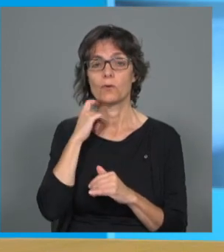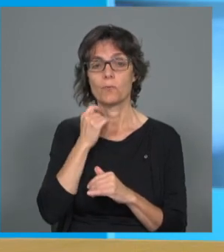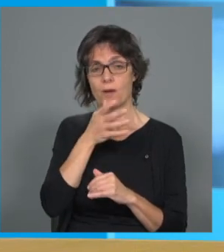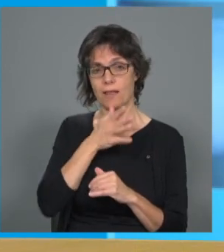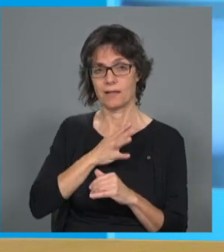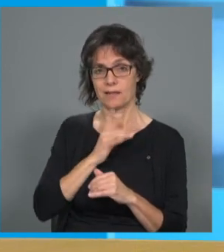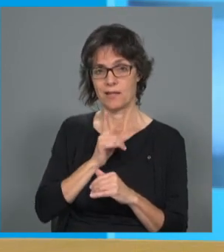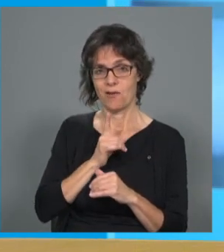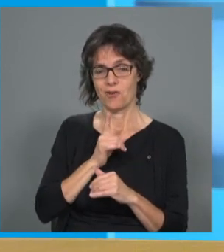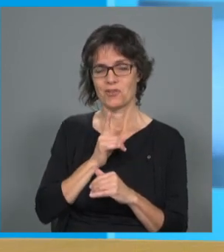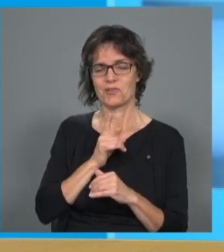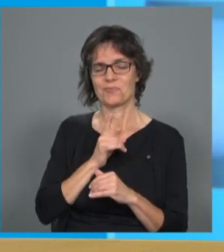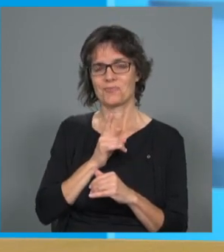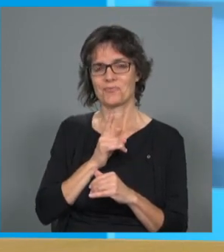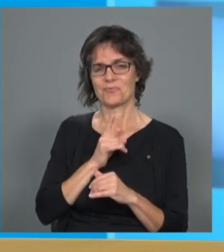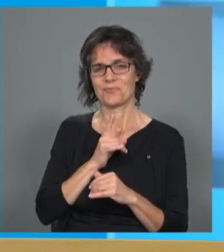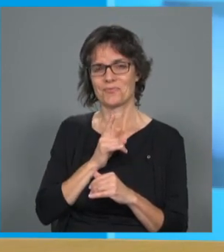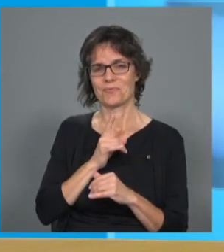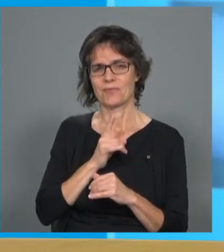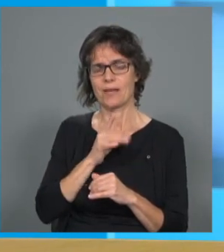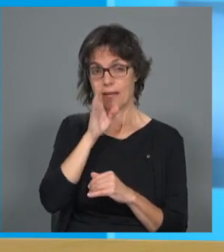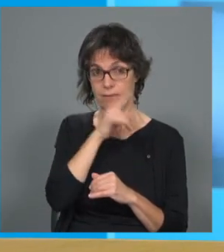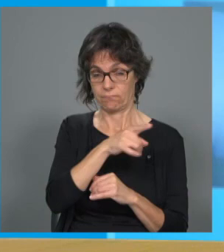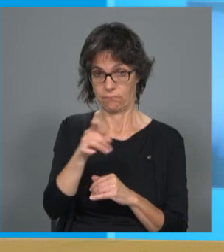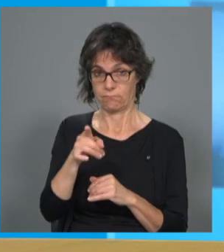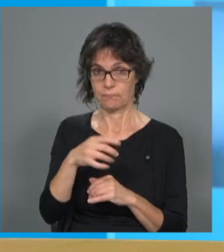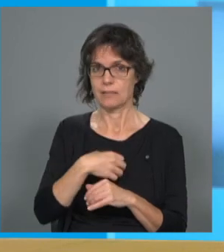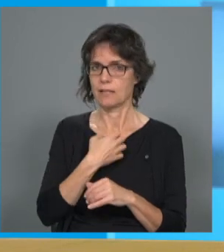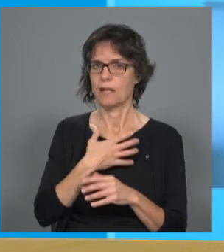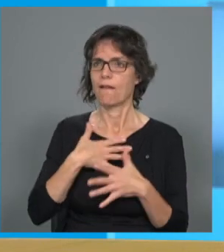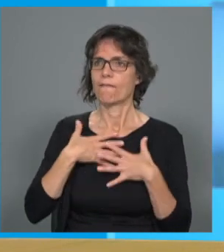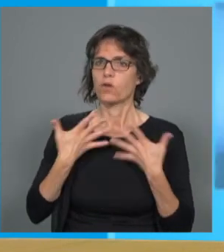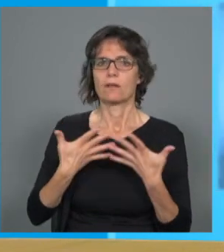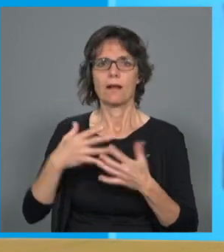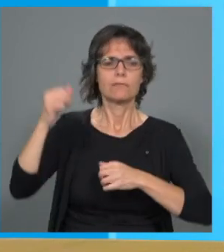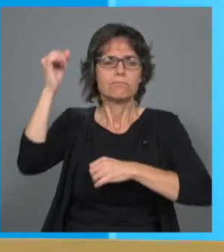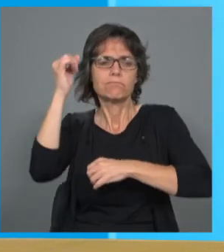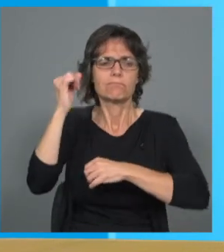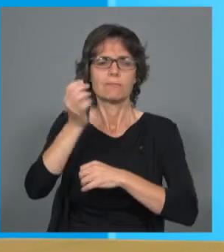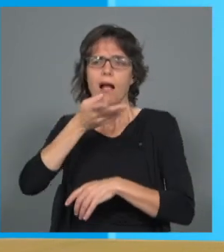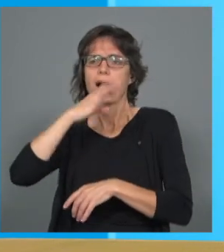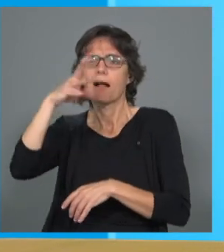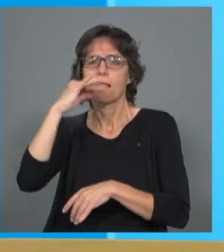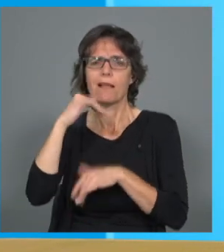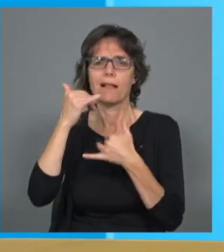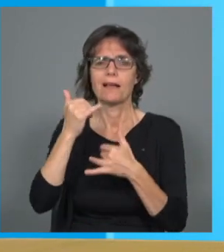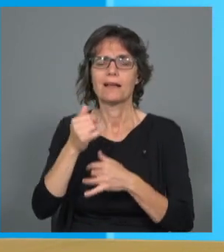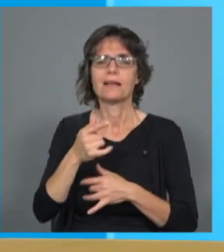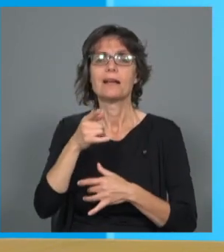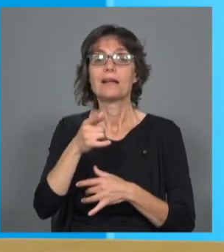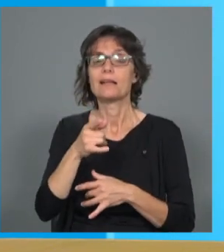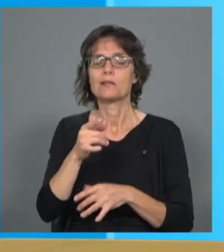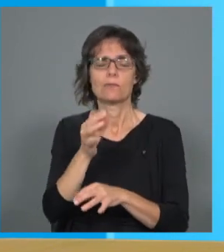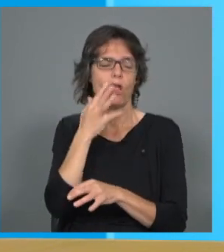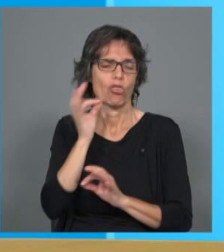muito engraçada que eu nunca me esqueci, que foi: se vocês agora sentirem de vontade de cantar, de dançar, de andarem felizes e contentes, isso é